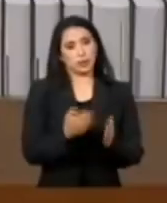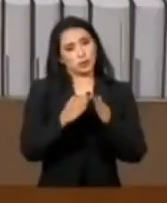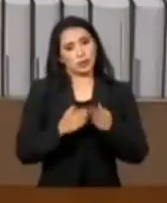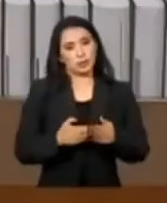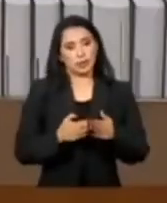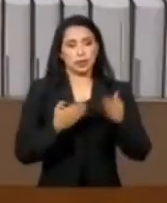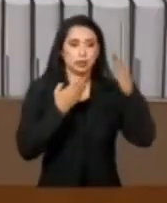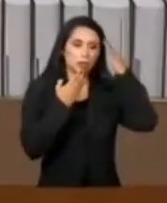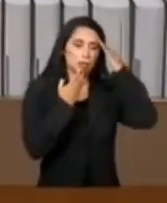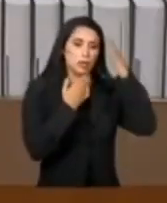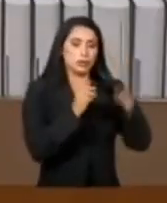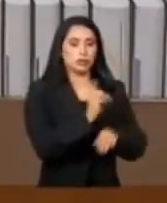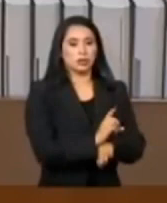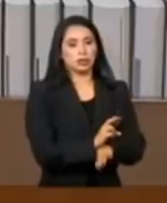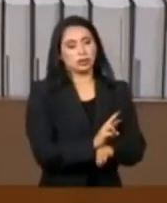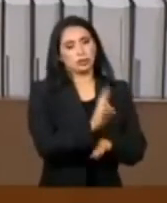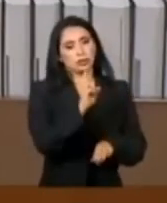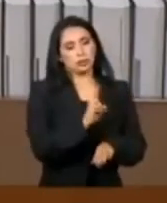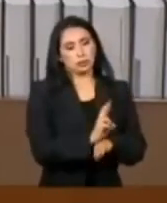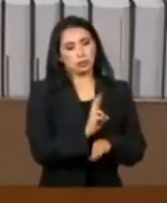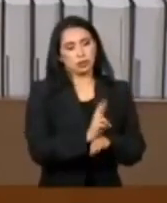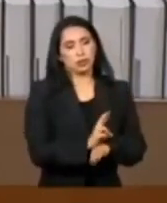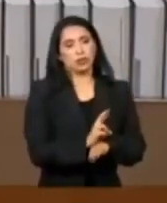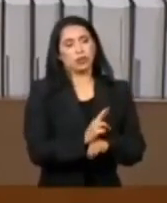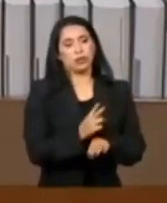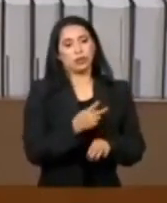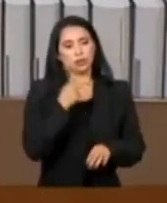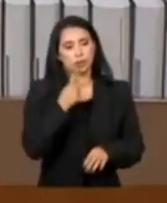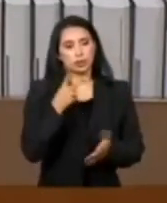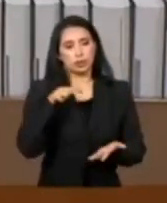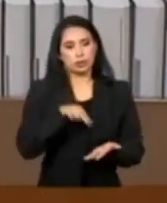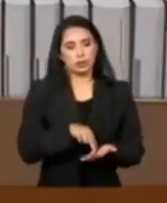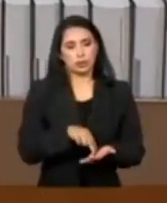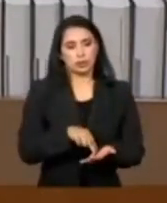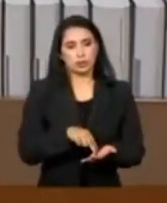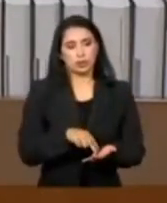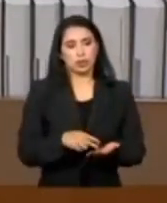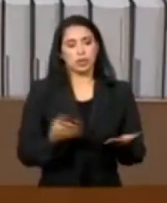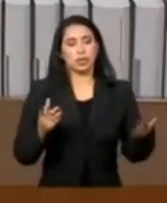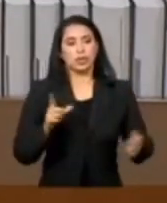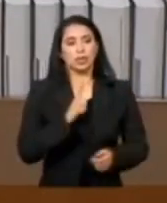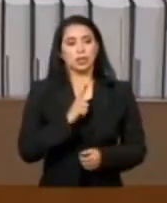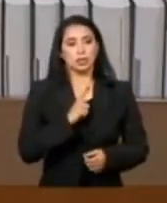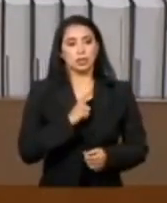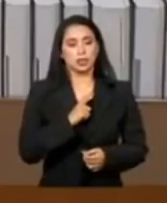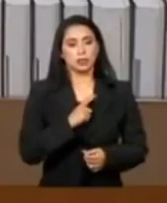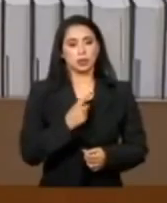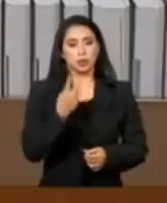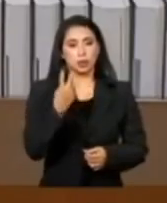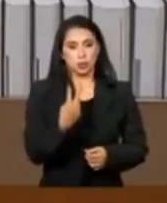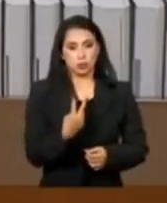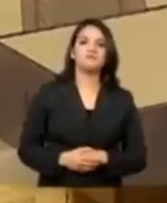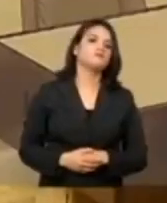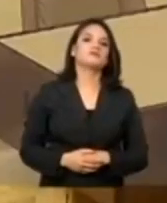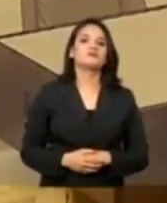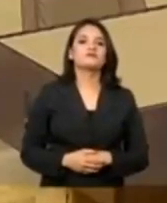instância de acordo com a agência brasil os votos dos 11 ministros é a manifestação da procuradoria-geral da república vou ser proferido